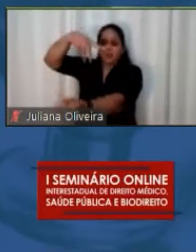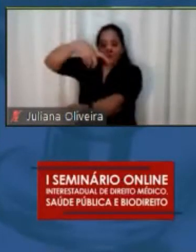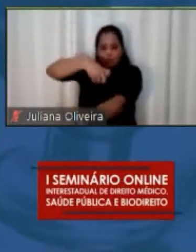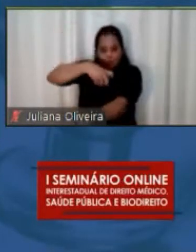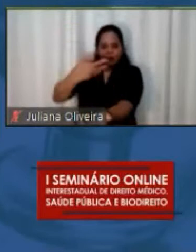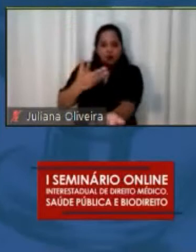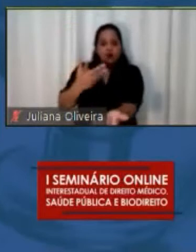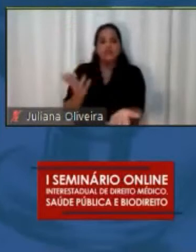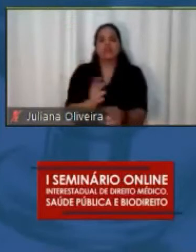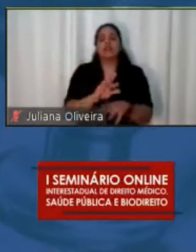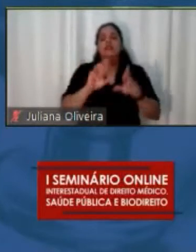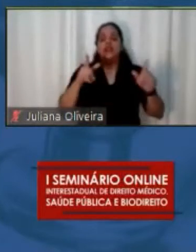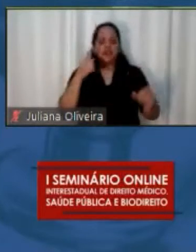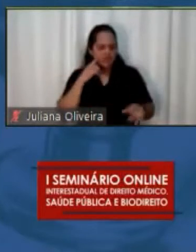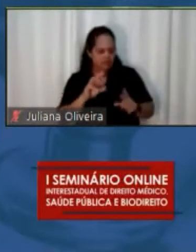que